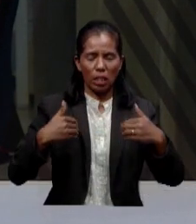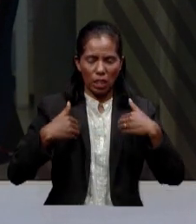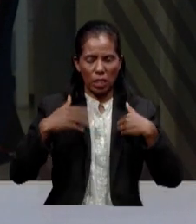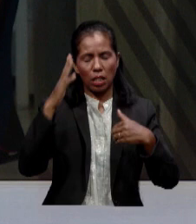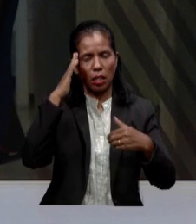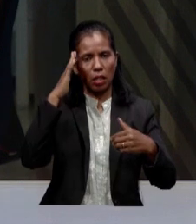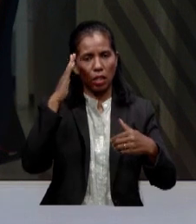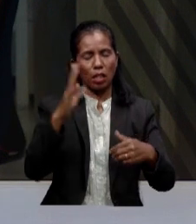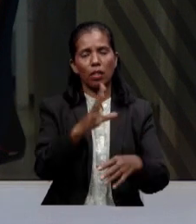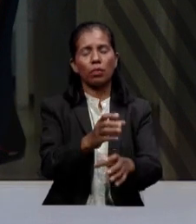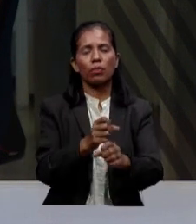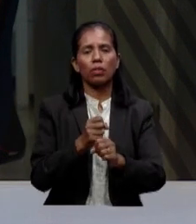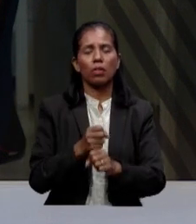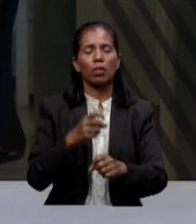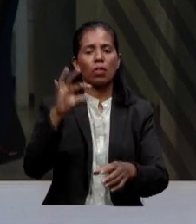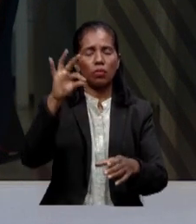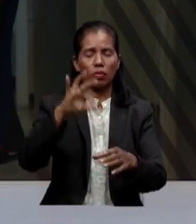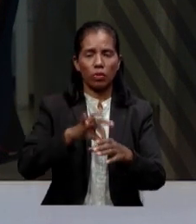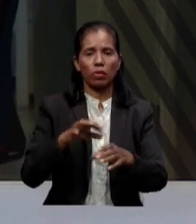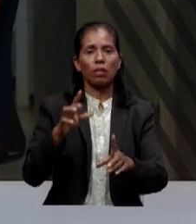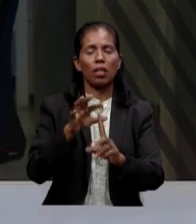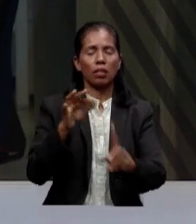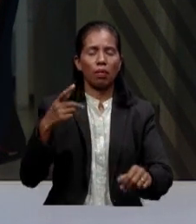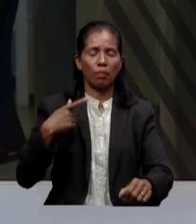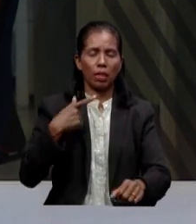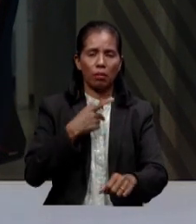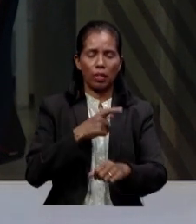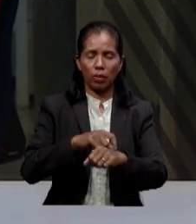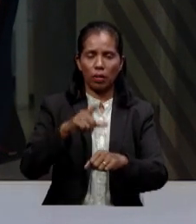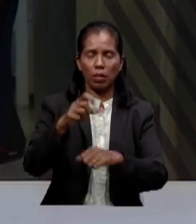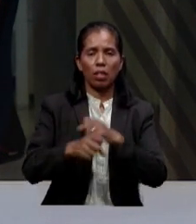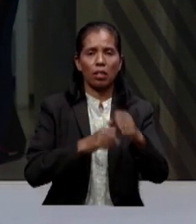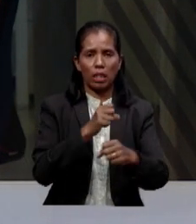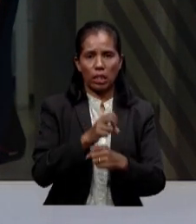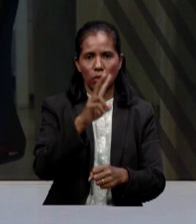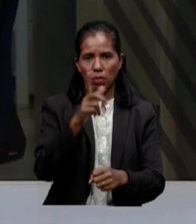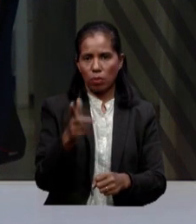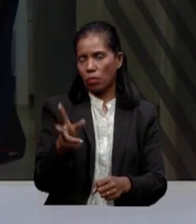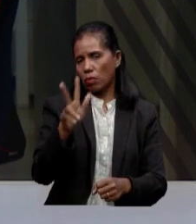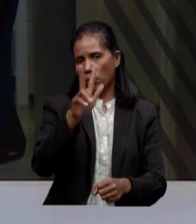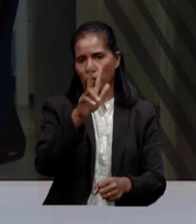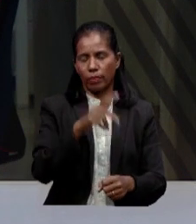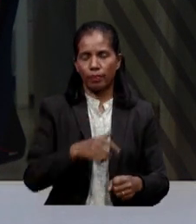a tocaça voto ba eleição parlamentar reum rua nulo recentolo.